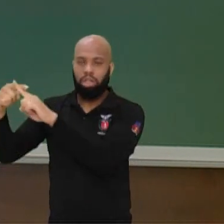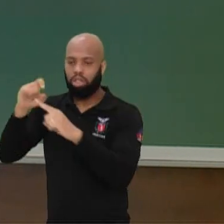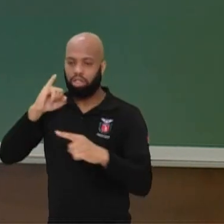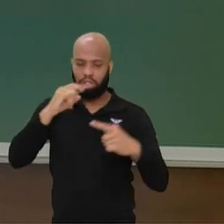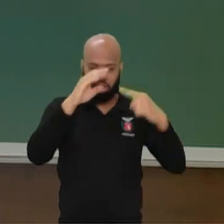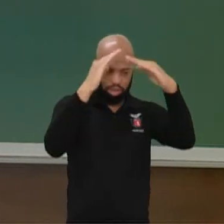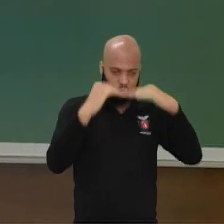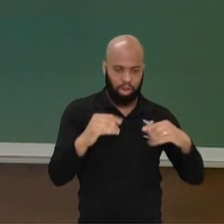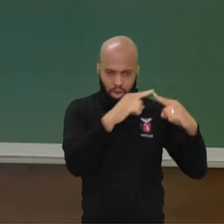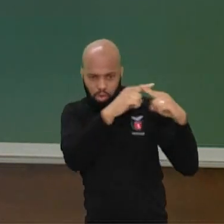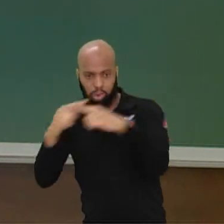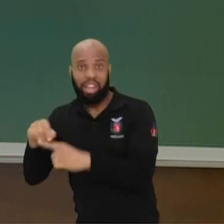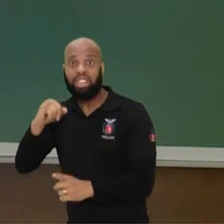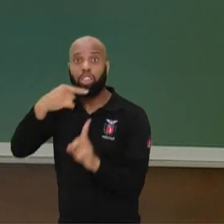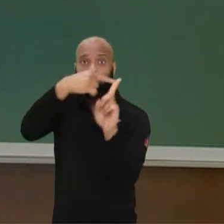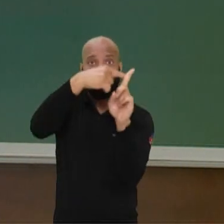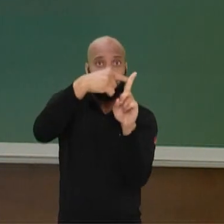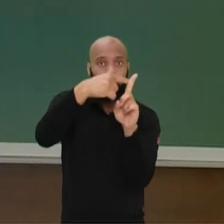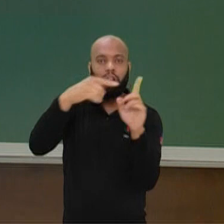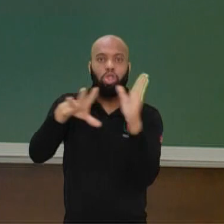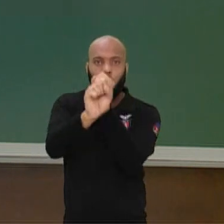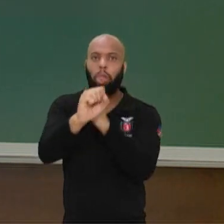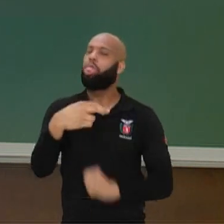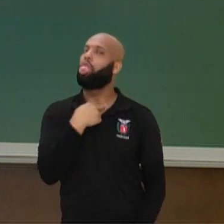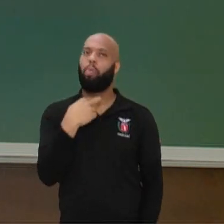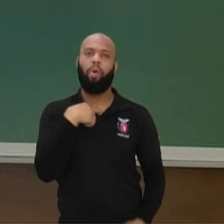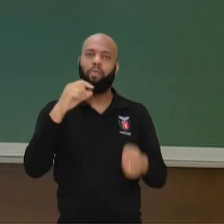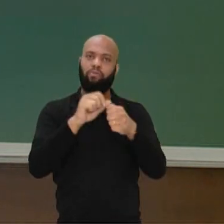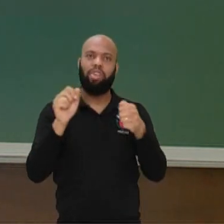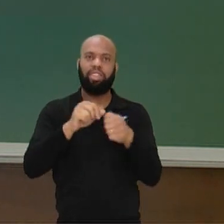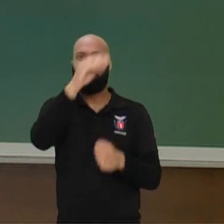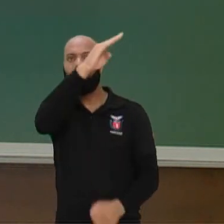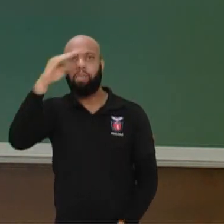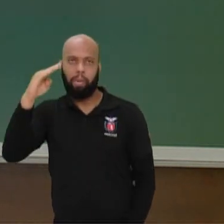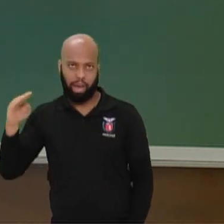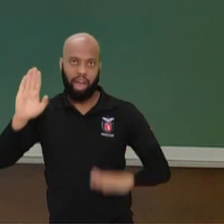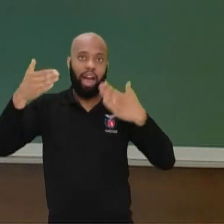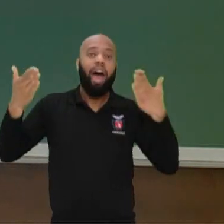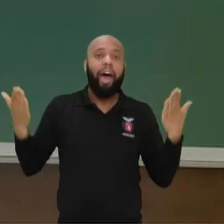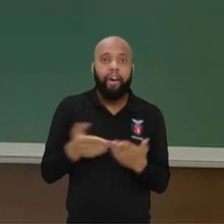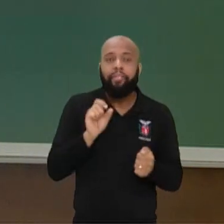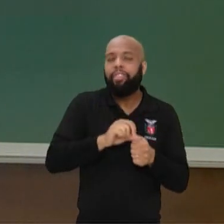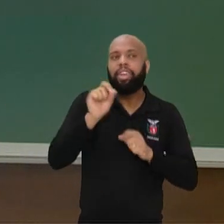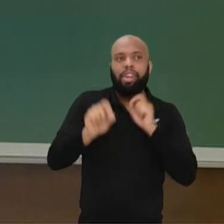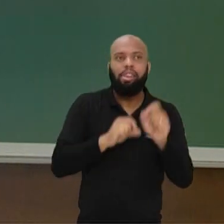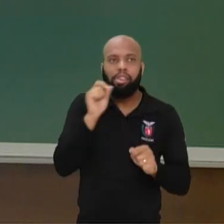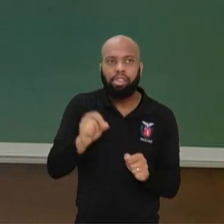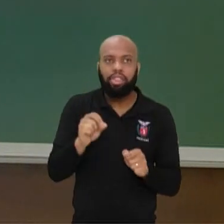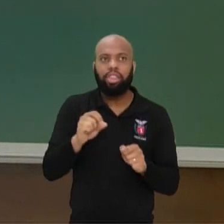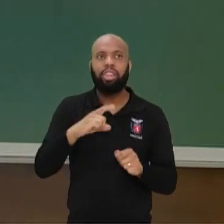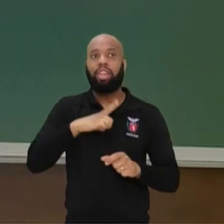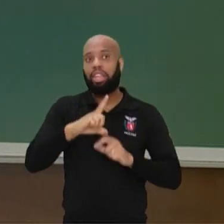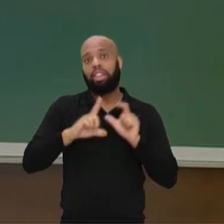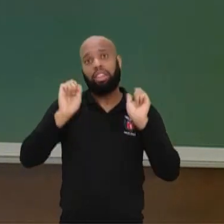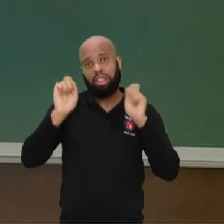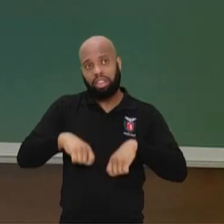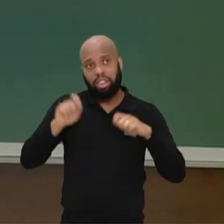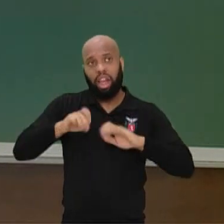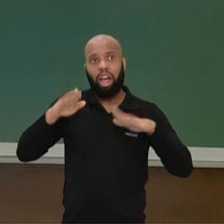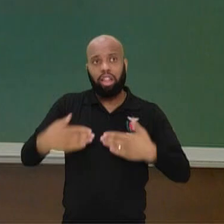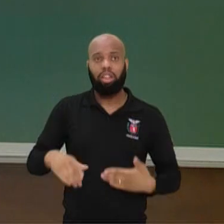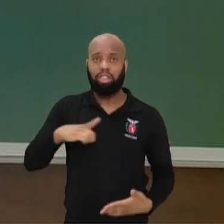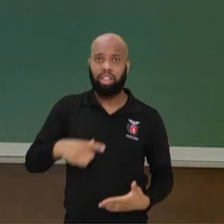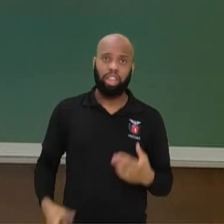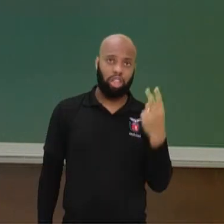poderia fazer, tá? Então, repetiu a base e subtraiu os expoentes. Está lá, ó, 6 menos 4 é 2,